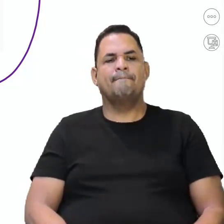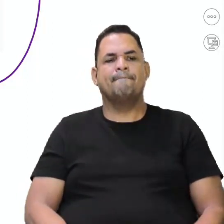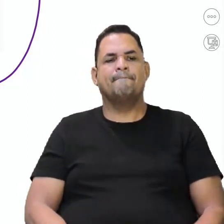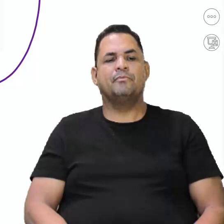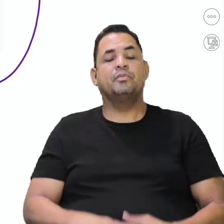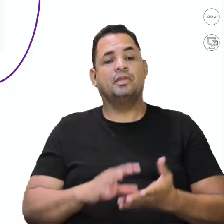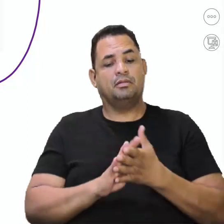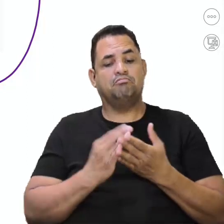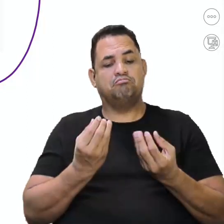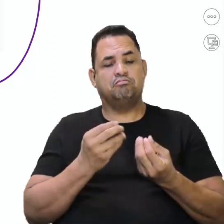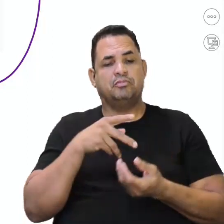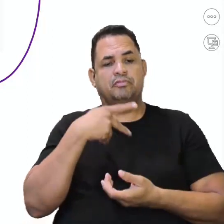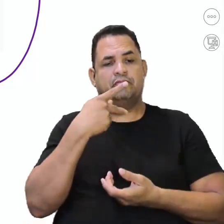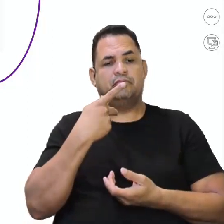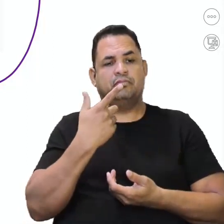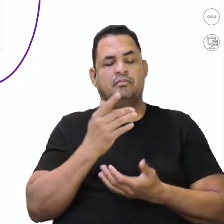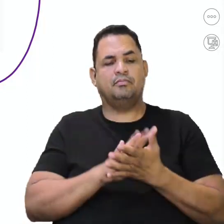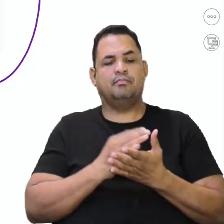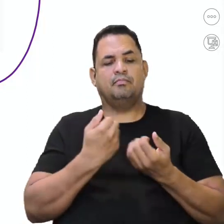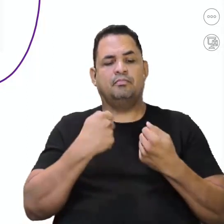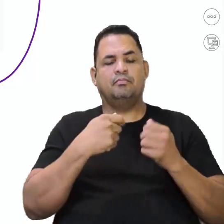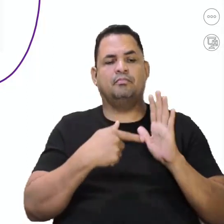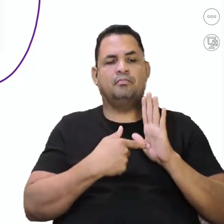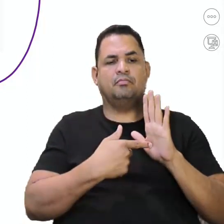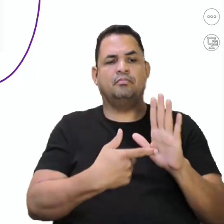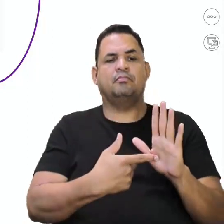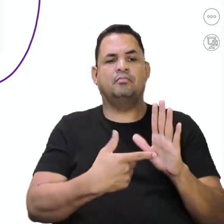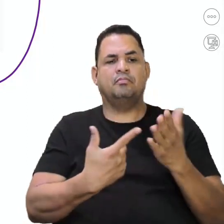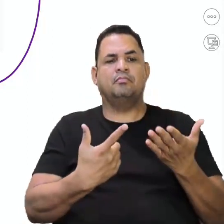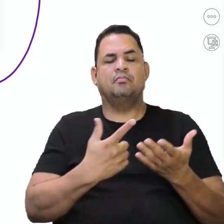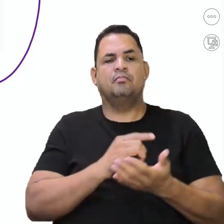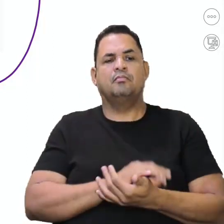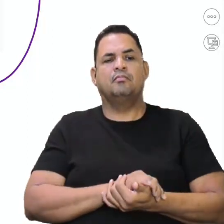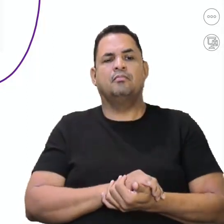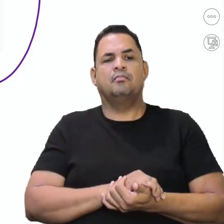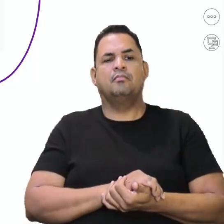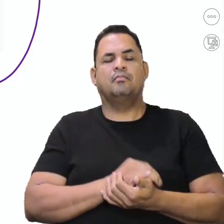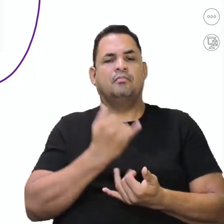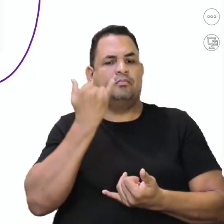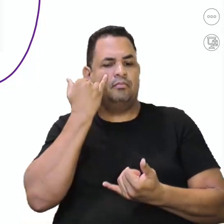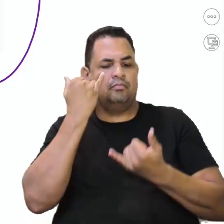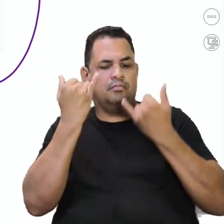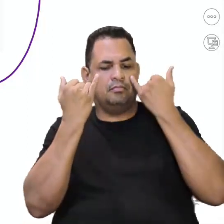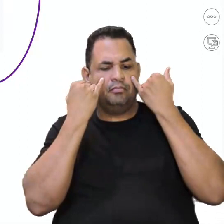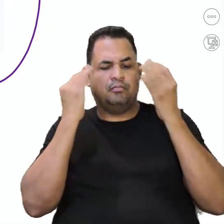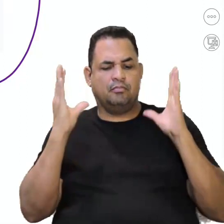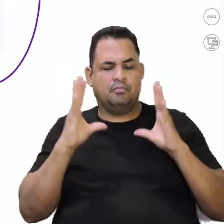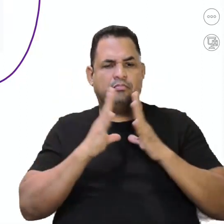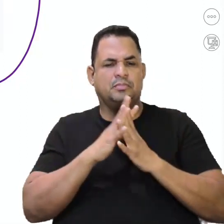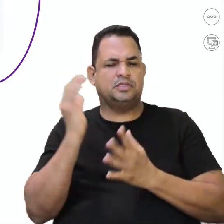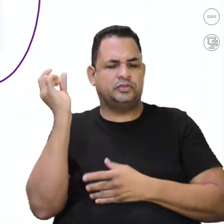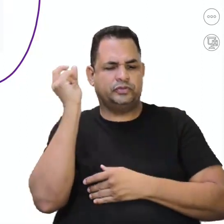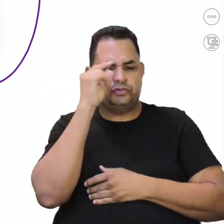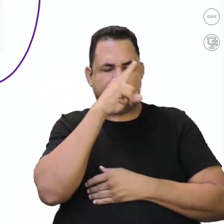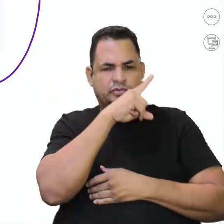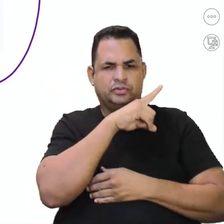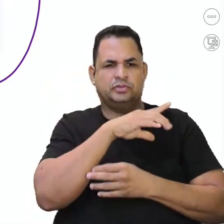way, como eu falei para vocês. Pode mostrar, pode mostrar informações